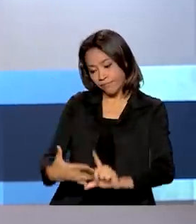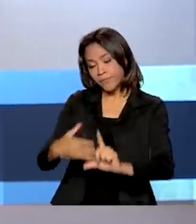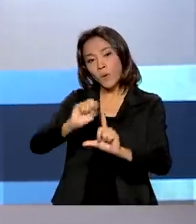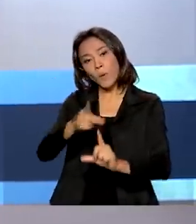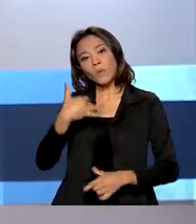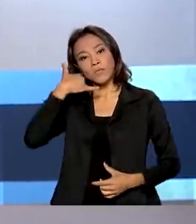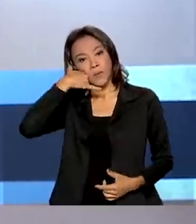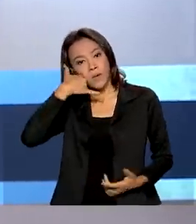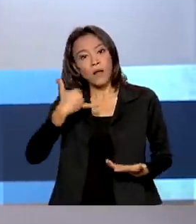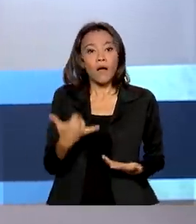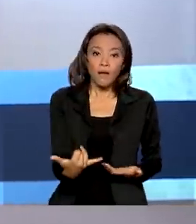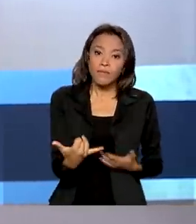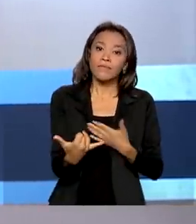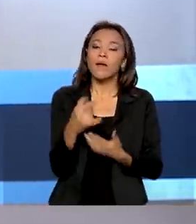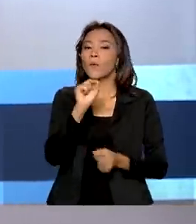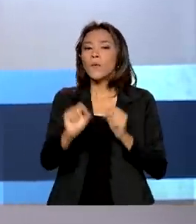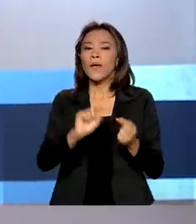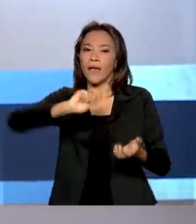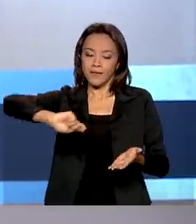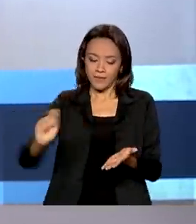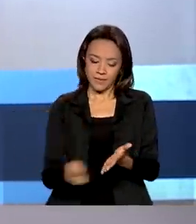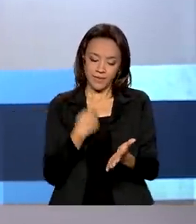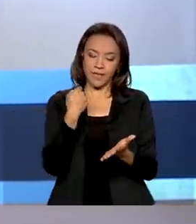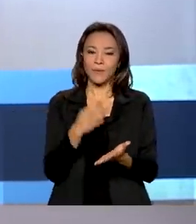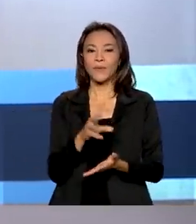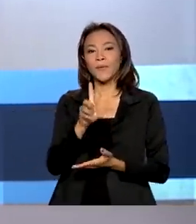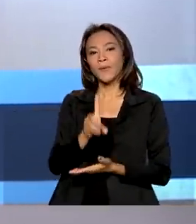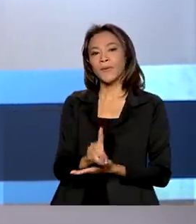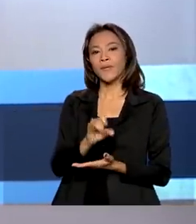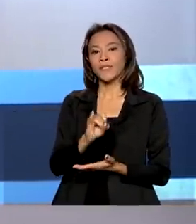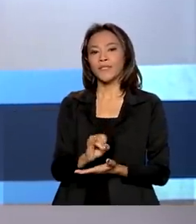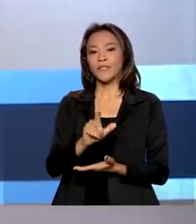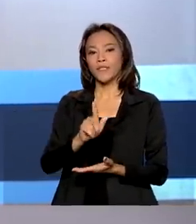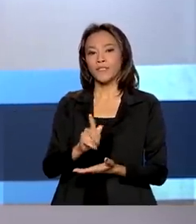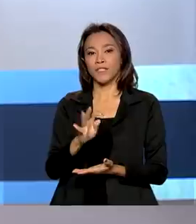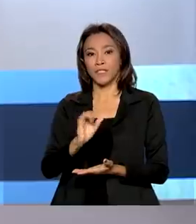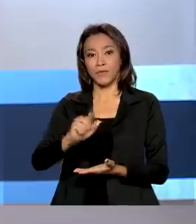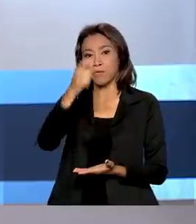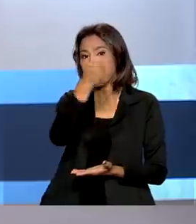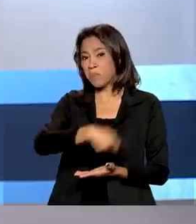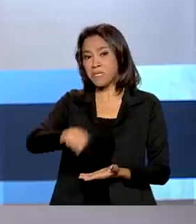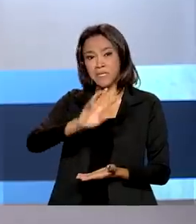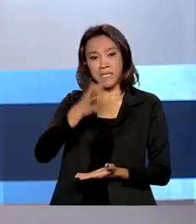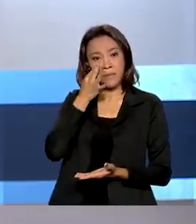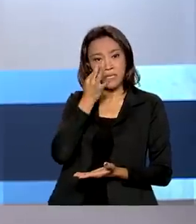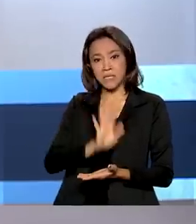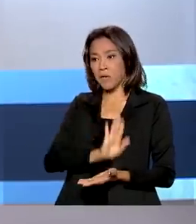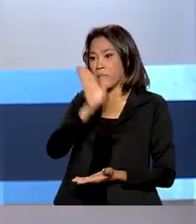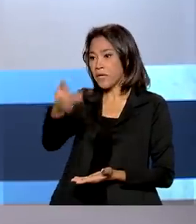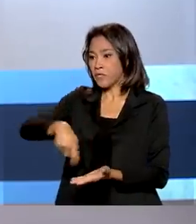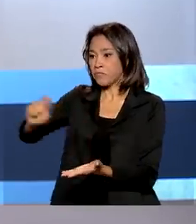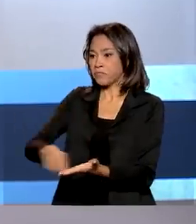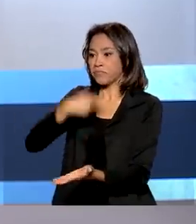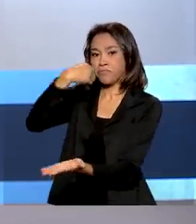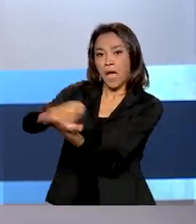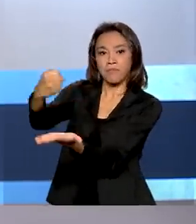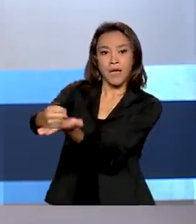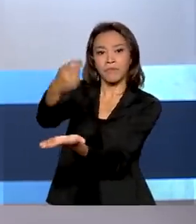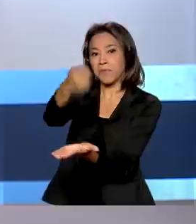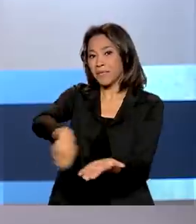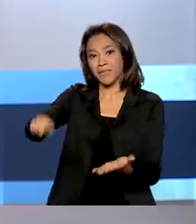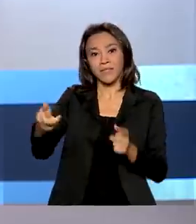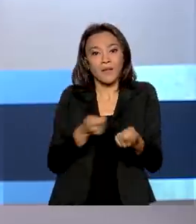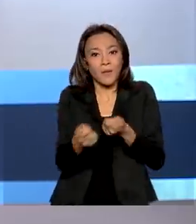computador. Um deles é a assinatura digital, que evita idas aos cartórios e faz com que os cidadãos economizem tempo